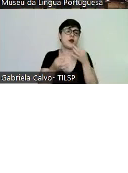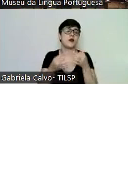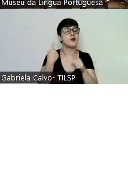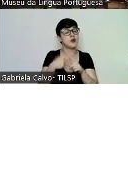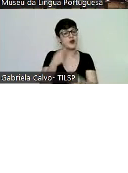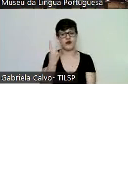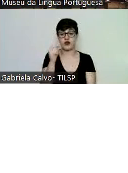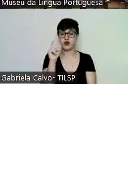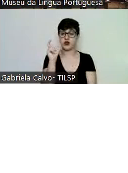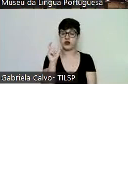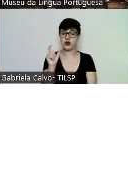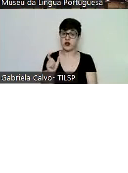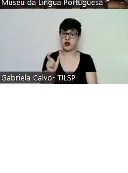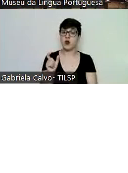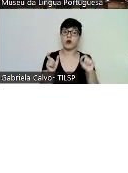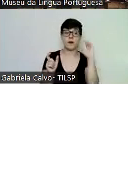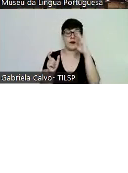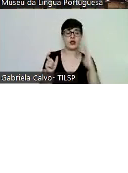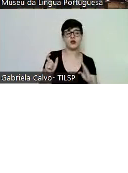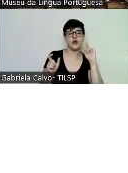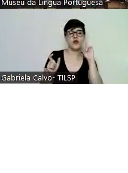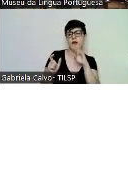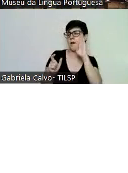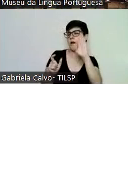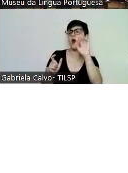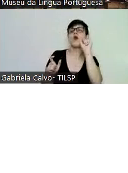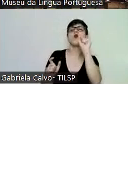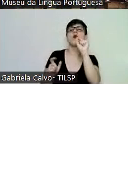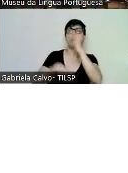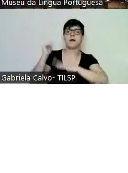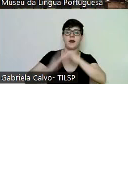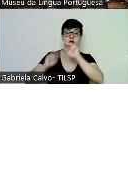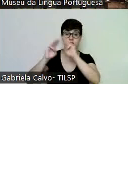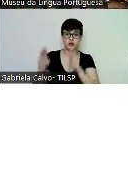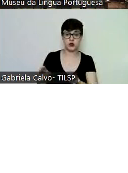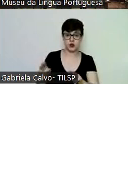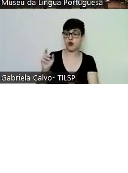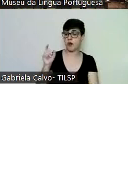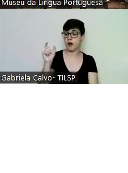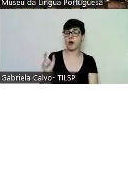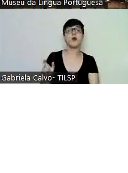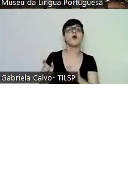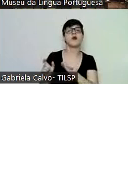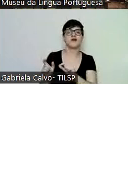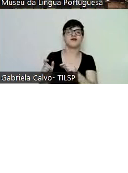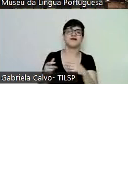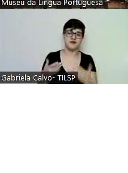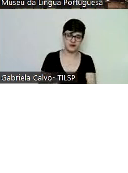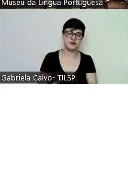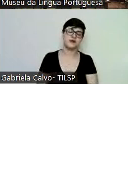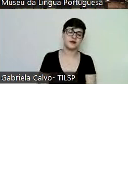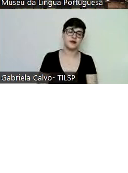do que o Brasil entende como prioridade numa prática no zoológica então a definição Claro ela tem algumas coisas